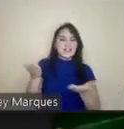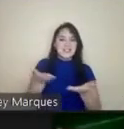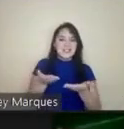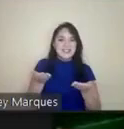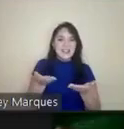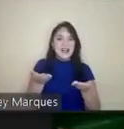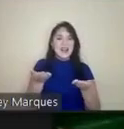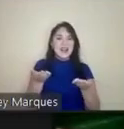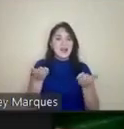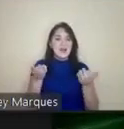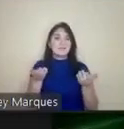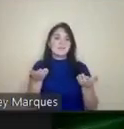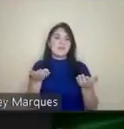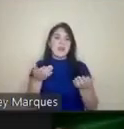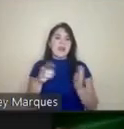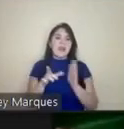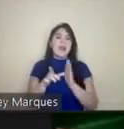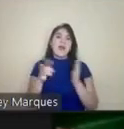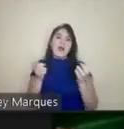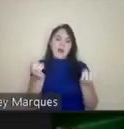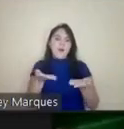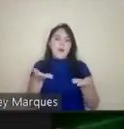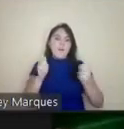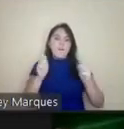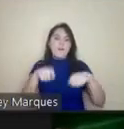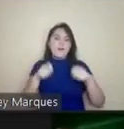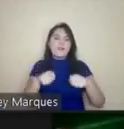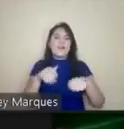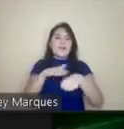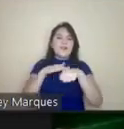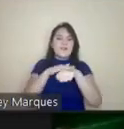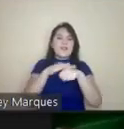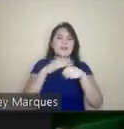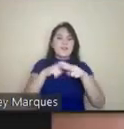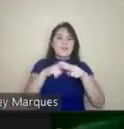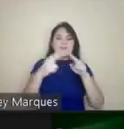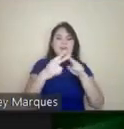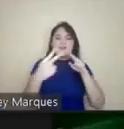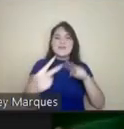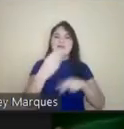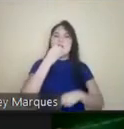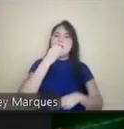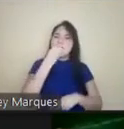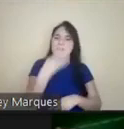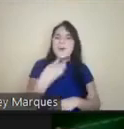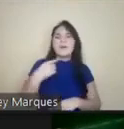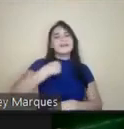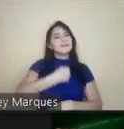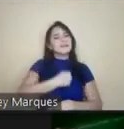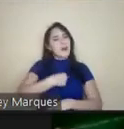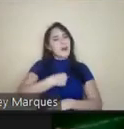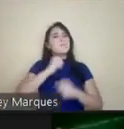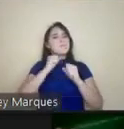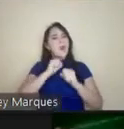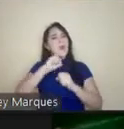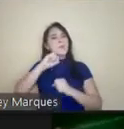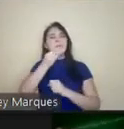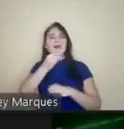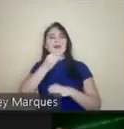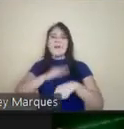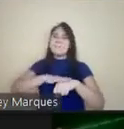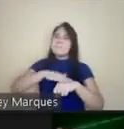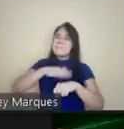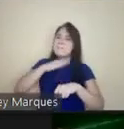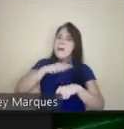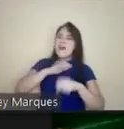conversando por conta dessa possibilidade virtual. Então, e isso é bom, eu acho que a gente tem que aproveitar e fazer mais. E